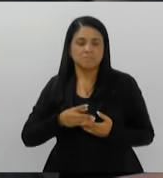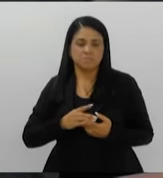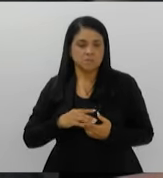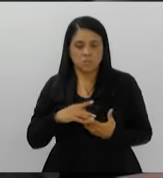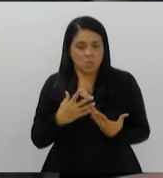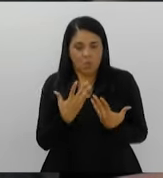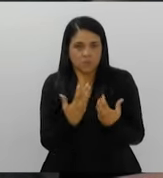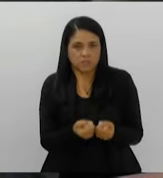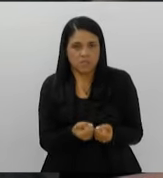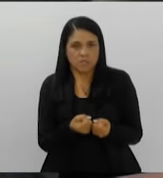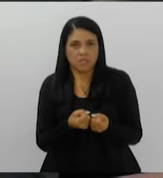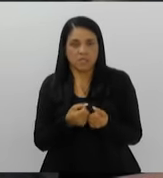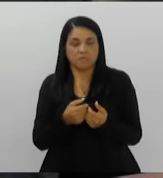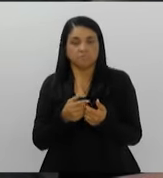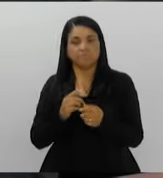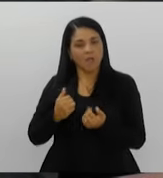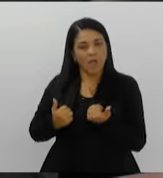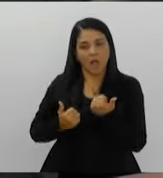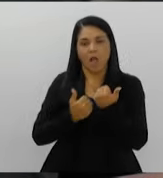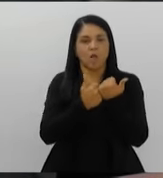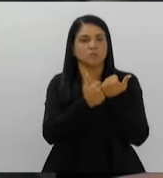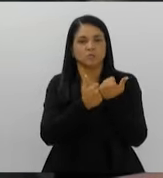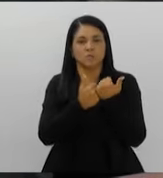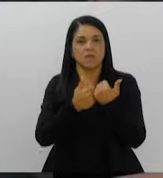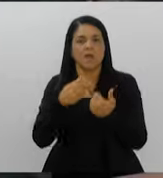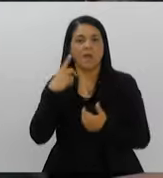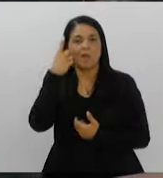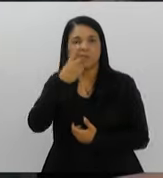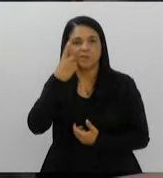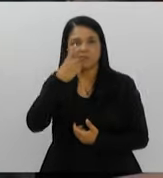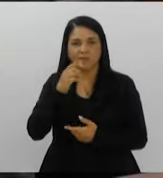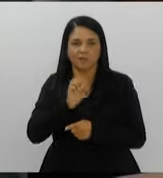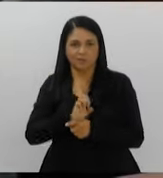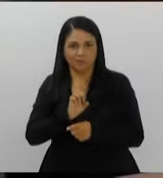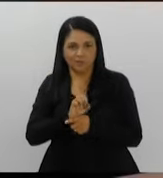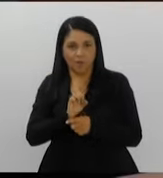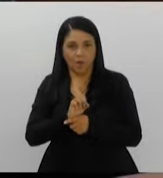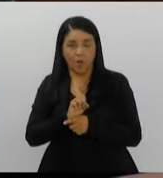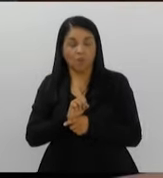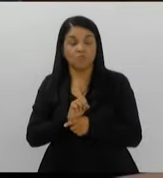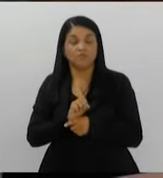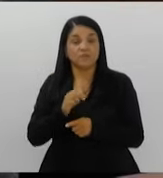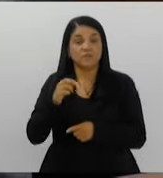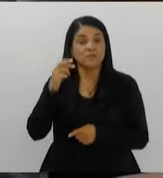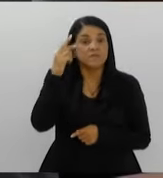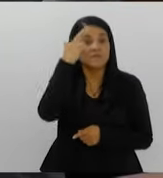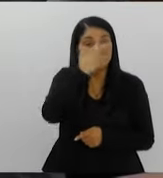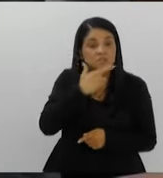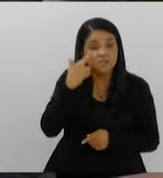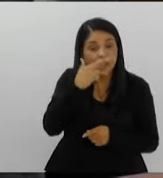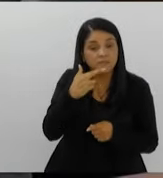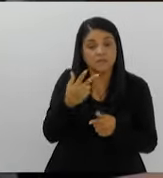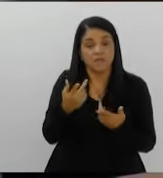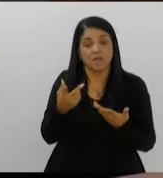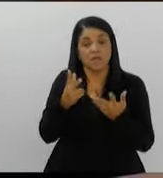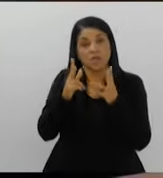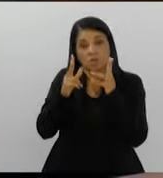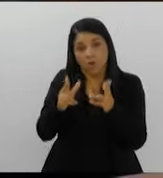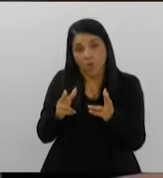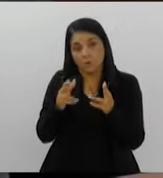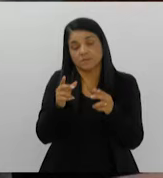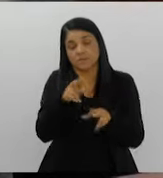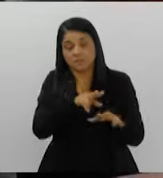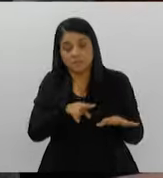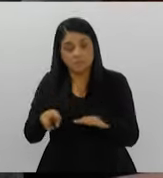a função de um deputado estadual, que é fiscalizar, como aconteceu essa semana em Duque de Caxias, onde o deputado Marcelo Dino, o